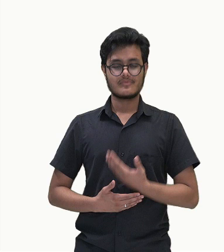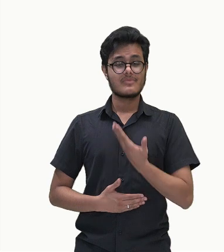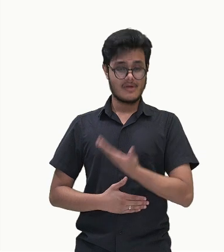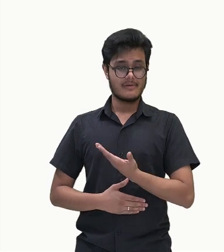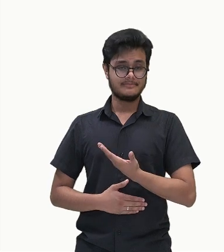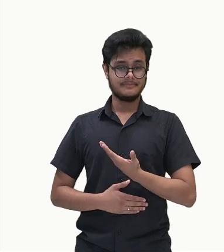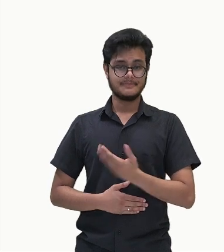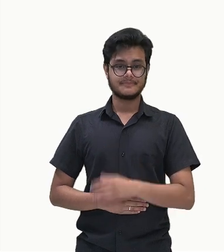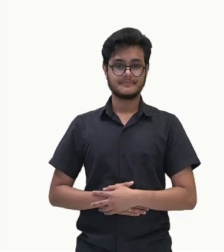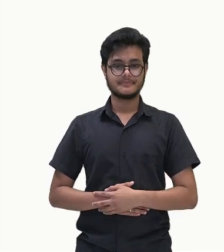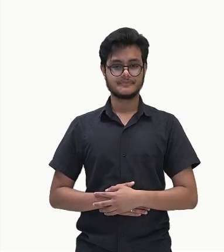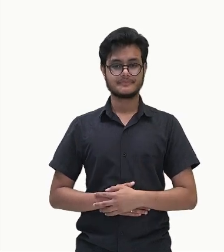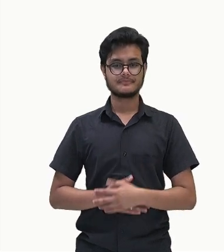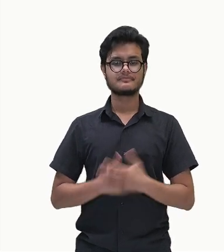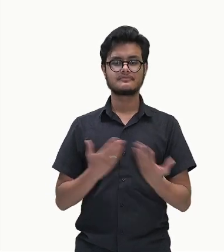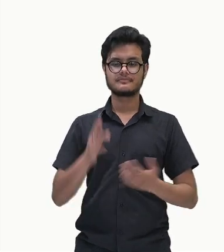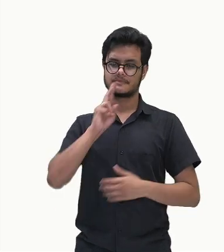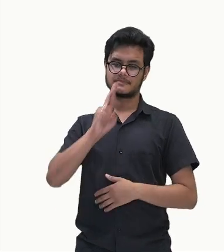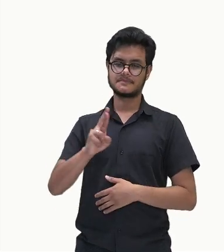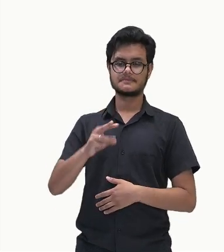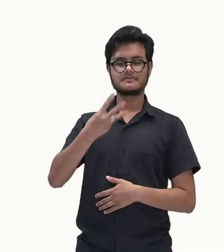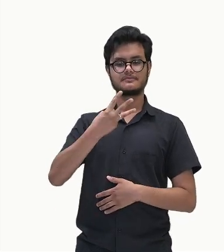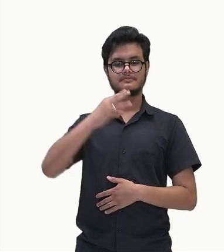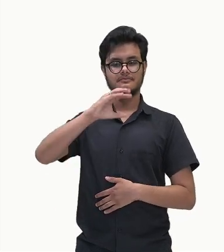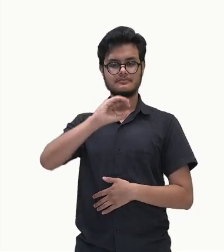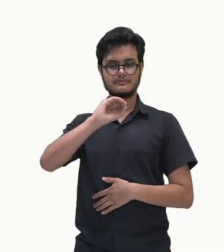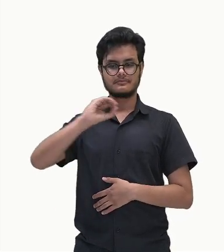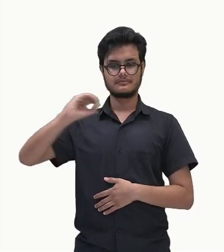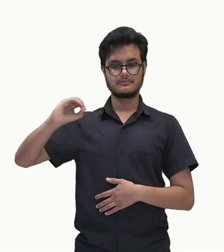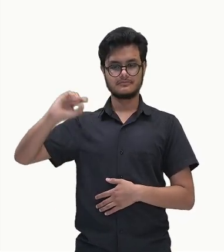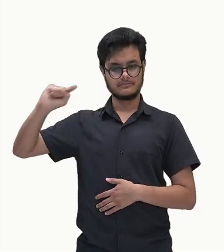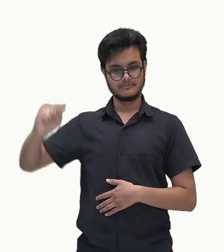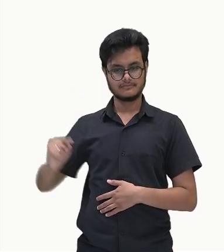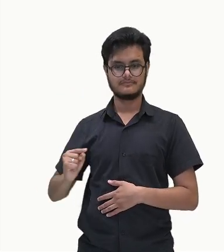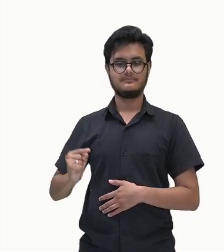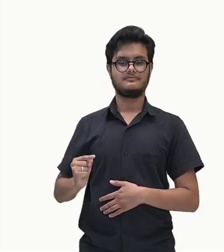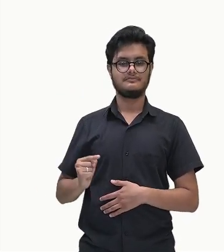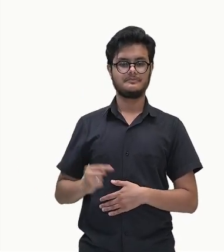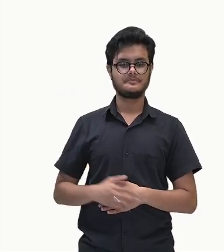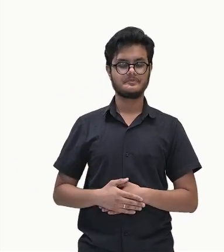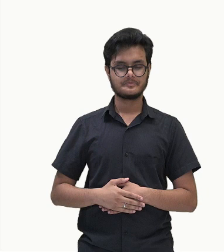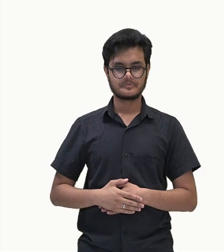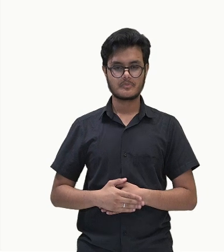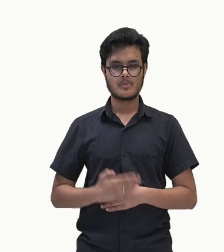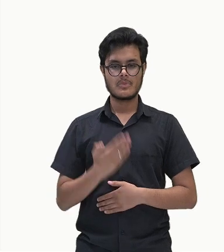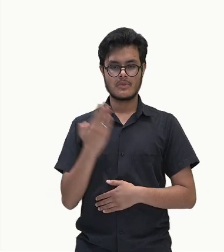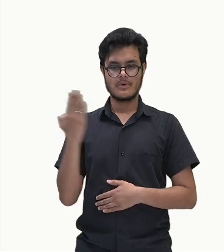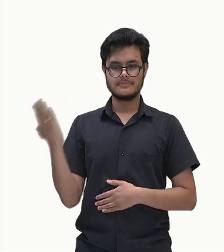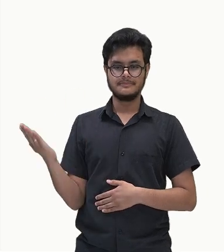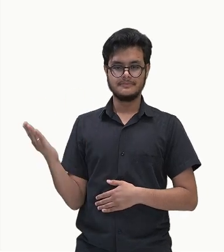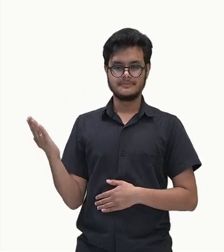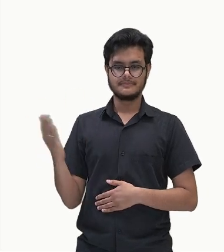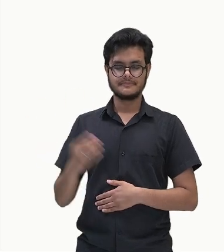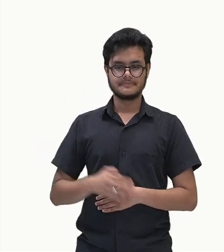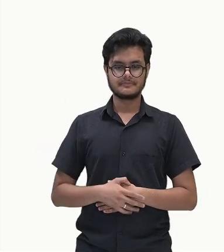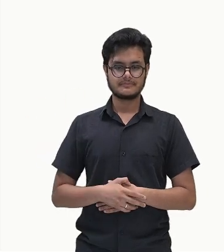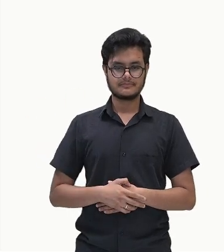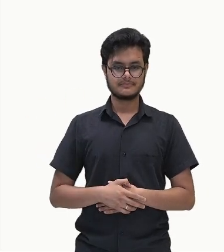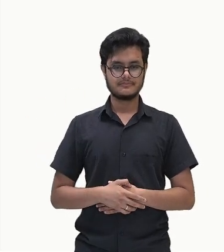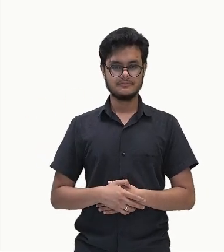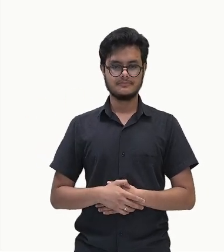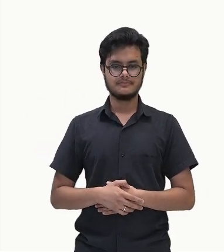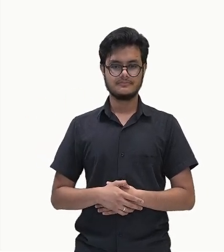na terceira jogada Então você vai ter no total 2.000 mais 1000 que é 3.000 + 1000